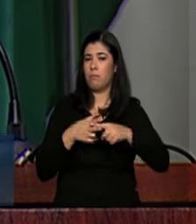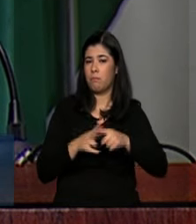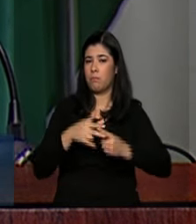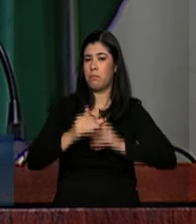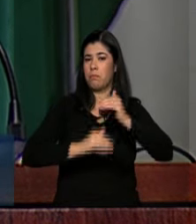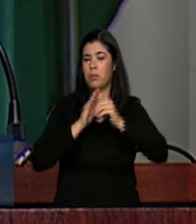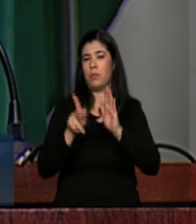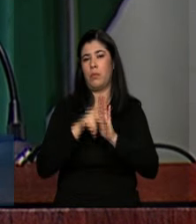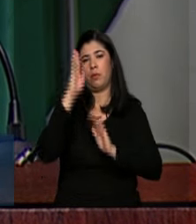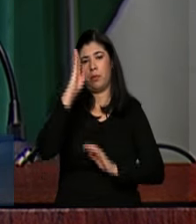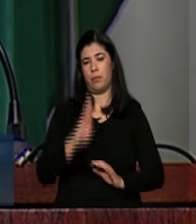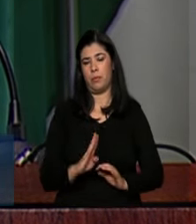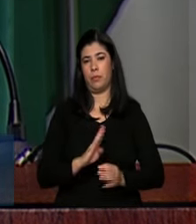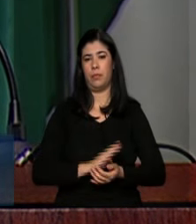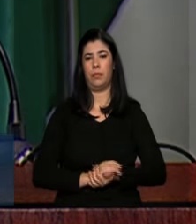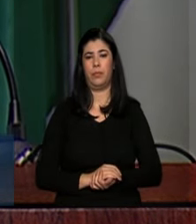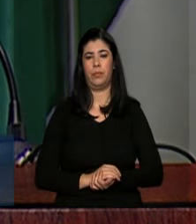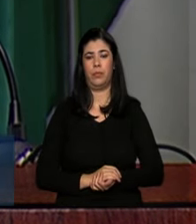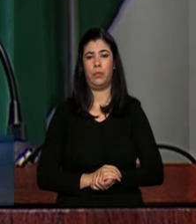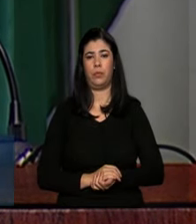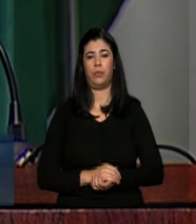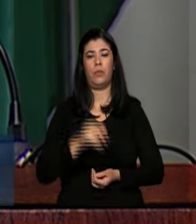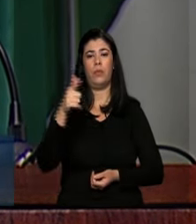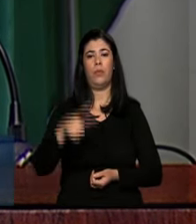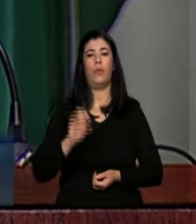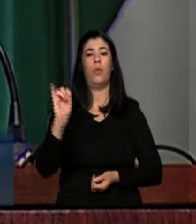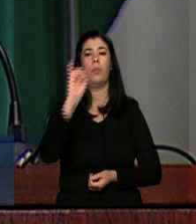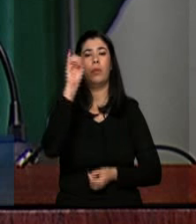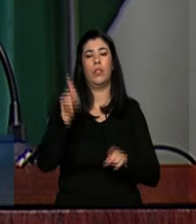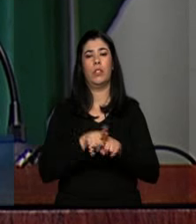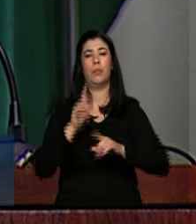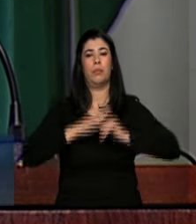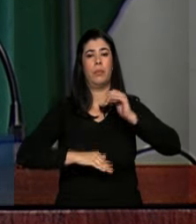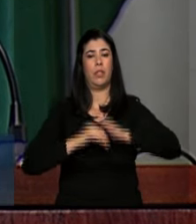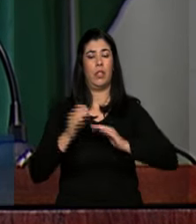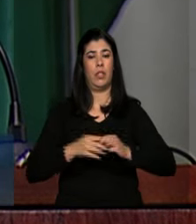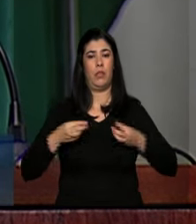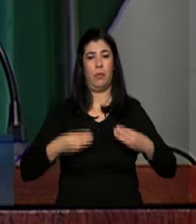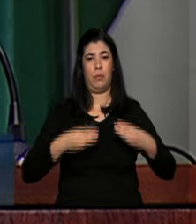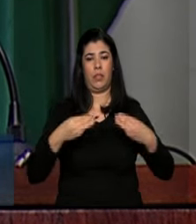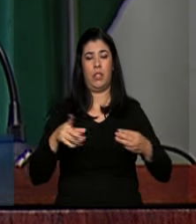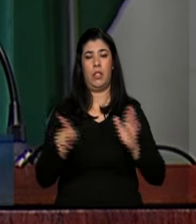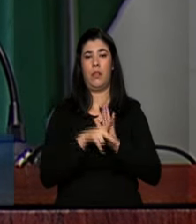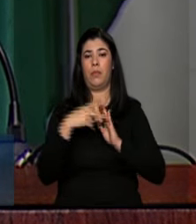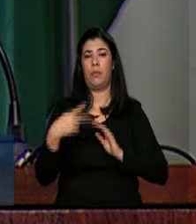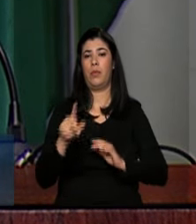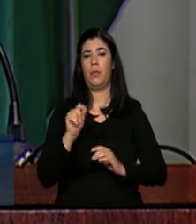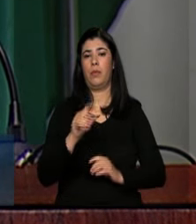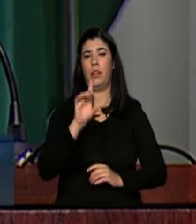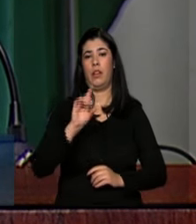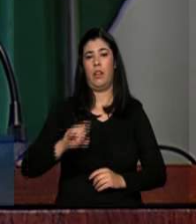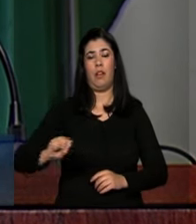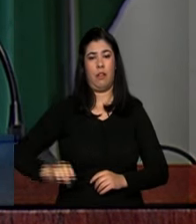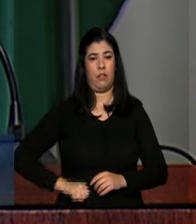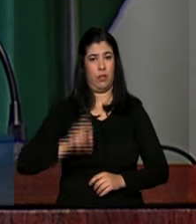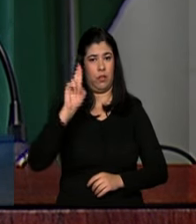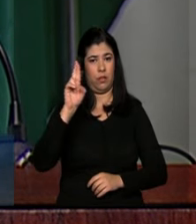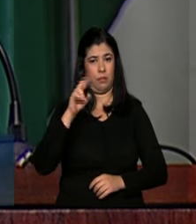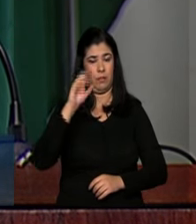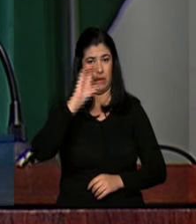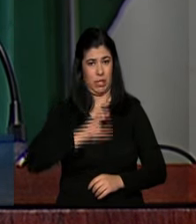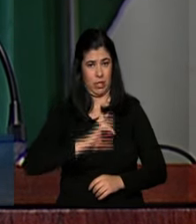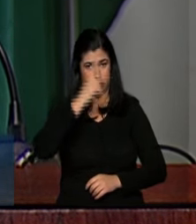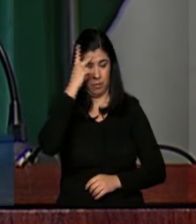aperfeiçoados pelo Brasil. Outra importante área de atuação do Ministério tem sido a diplomacia pública, em particular no que